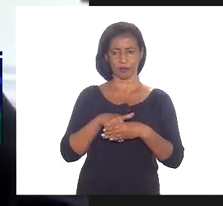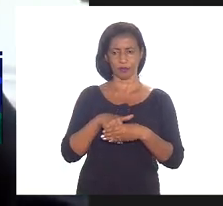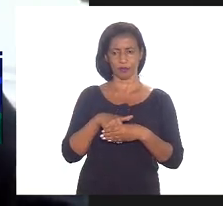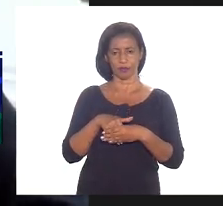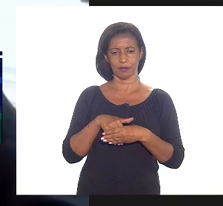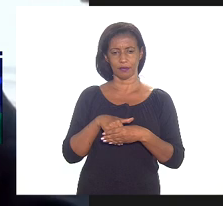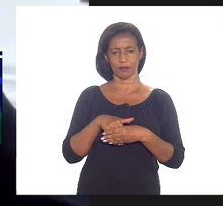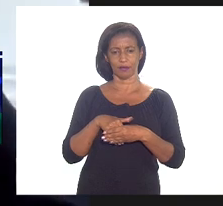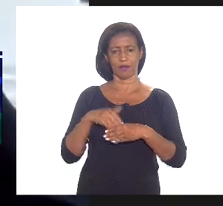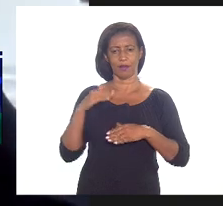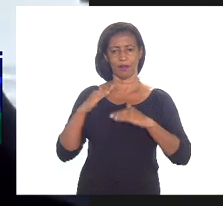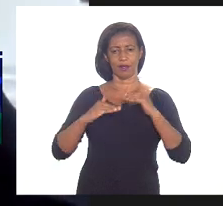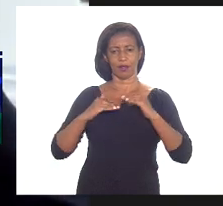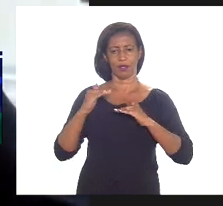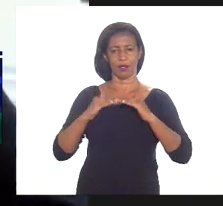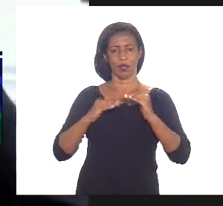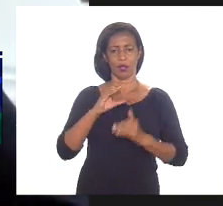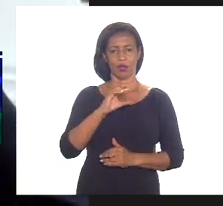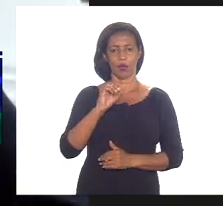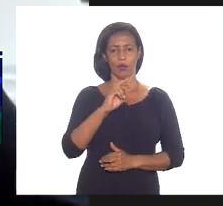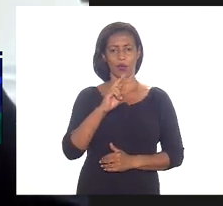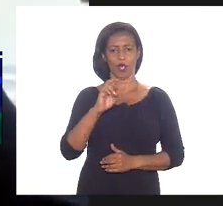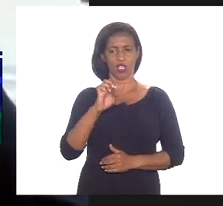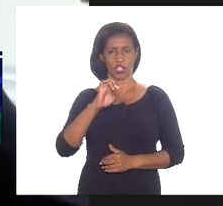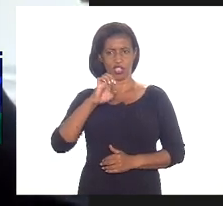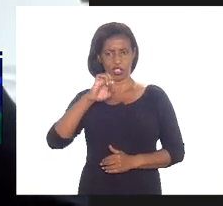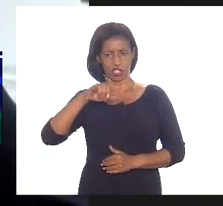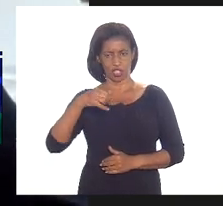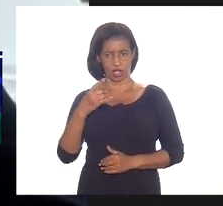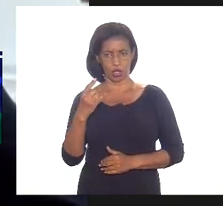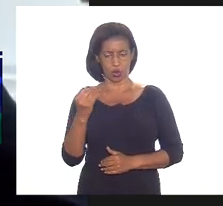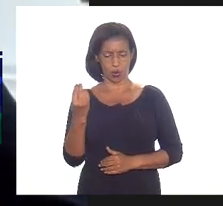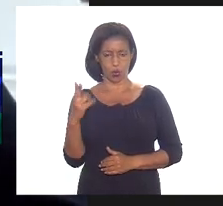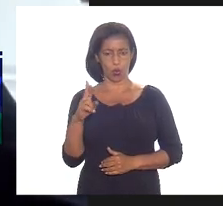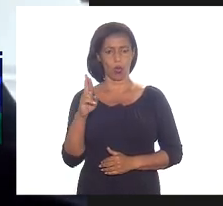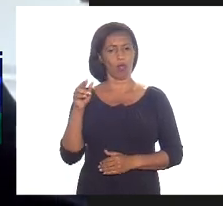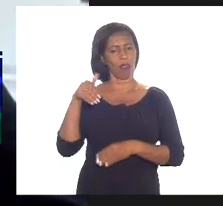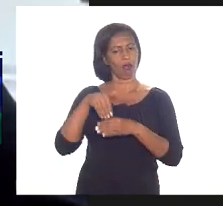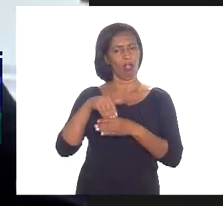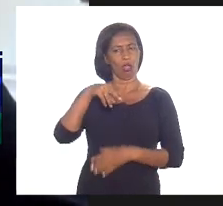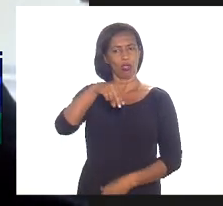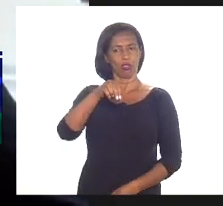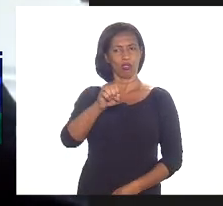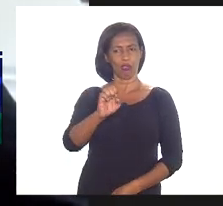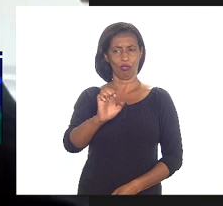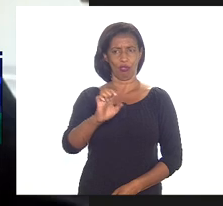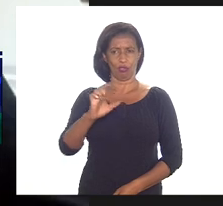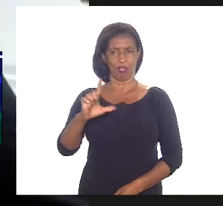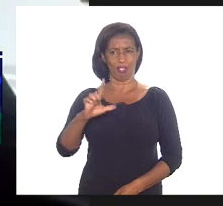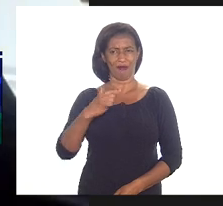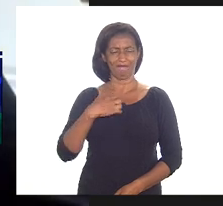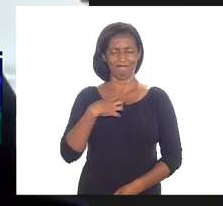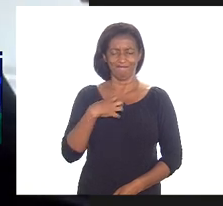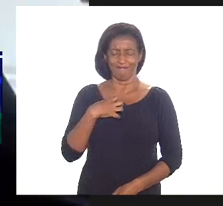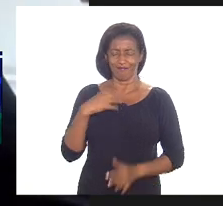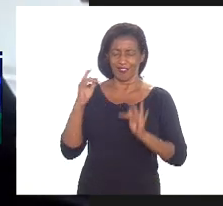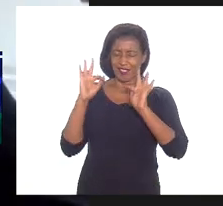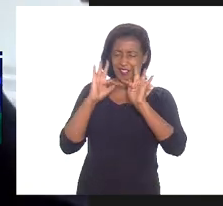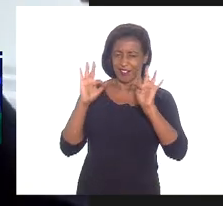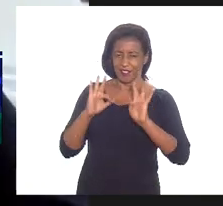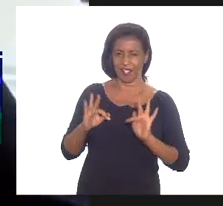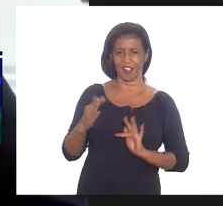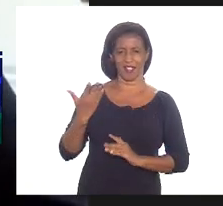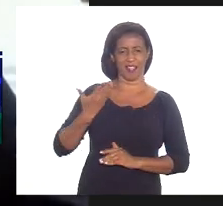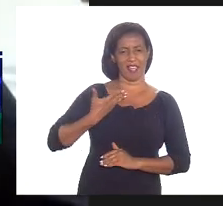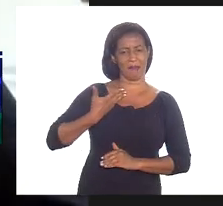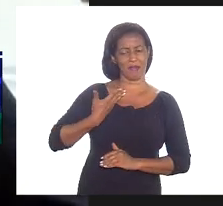ser corregedor o carro coletor o deputado maior de Carvalho e Mas fico mais feliz ainda em votar